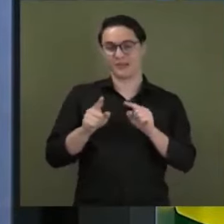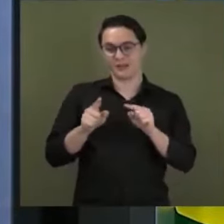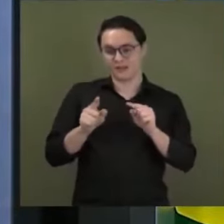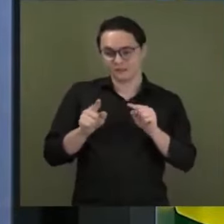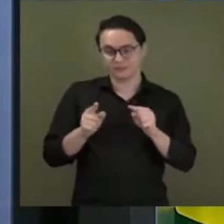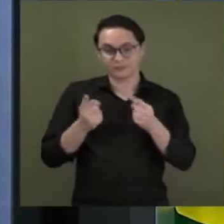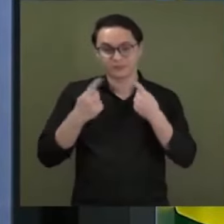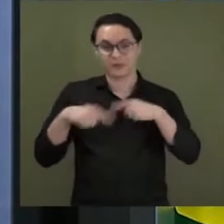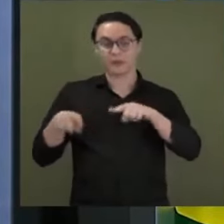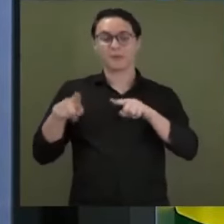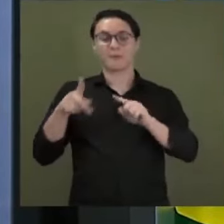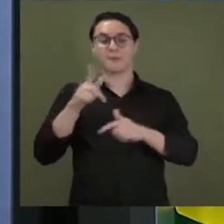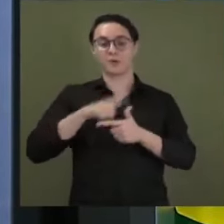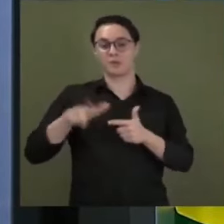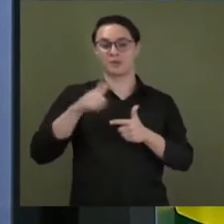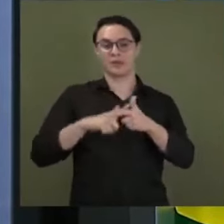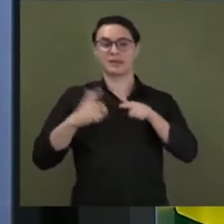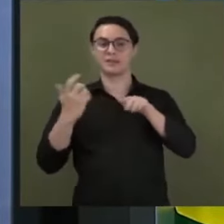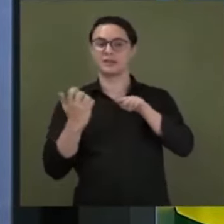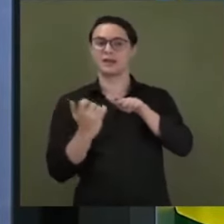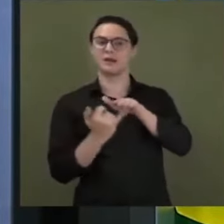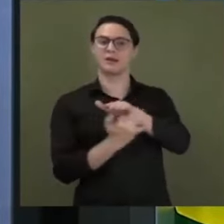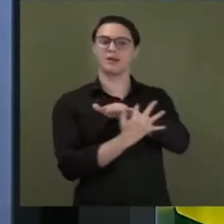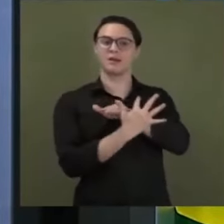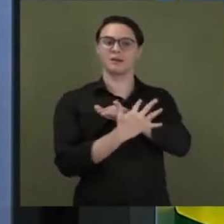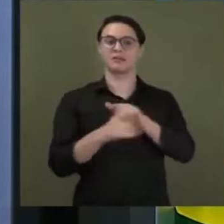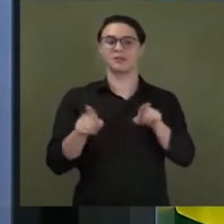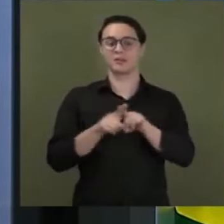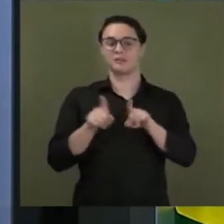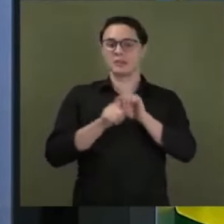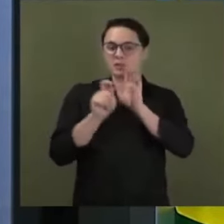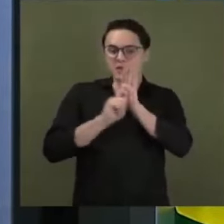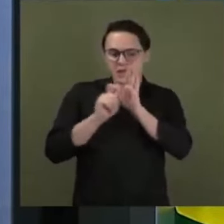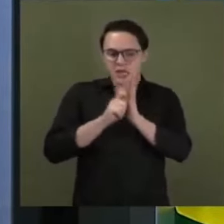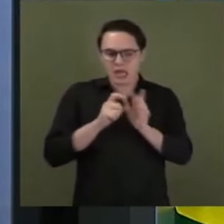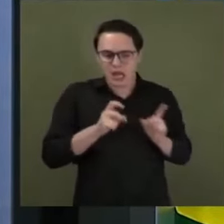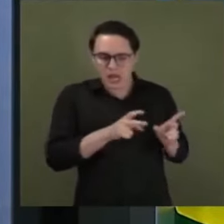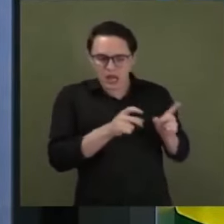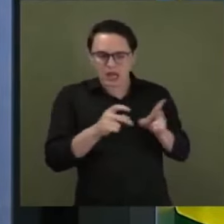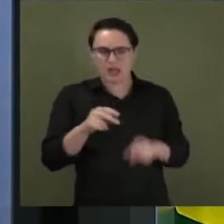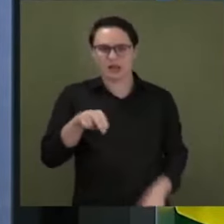da imigração e o problema do narcotráfico do Crime Organizado juntos na América Latina